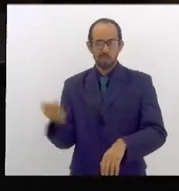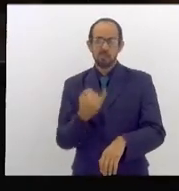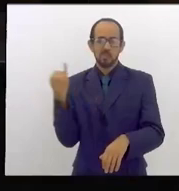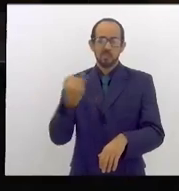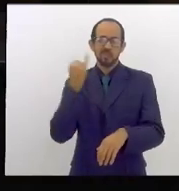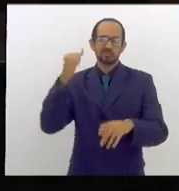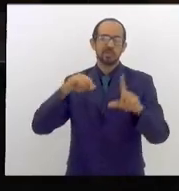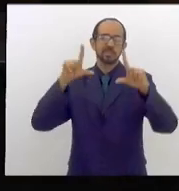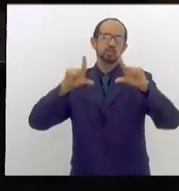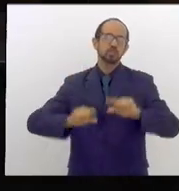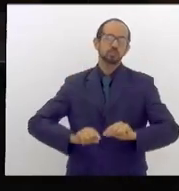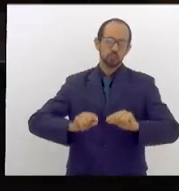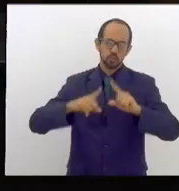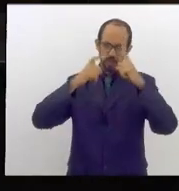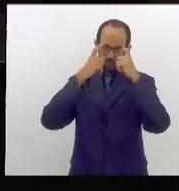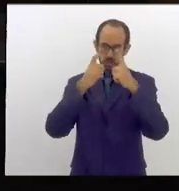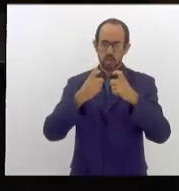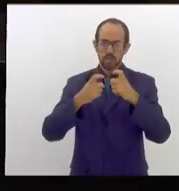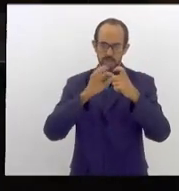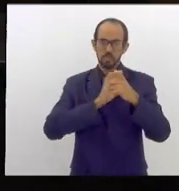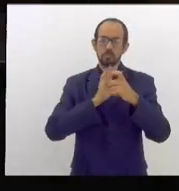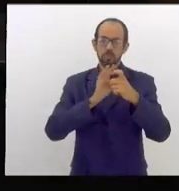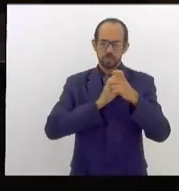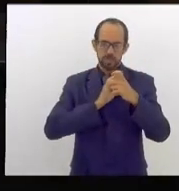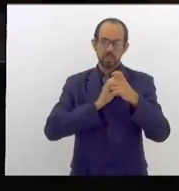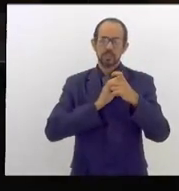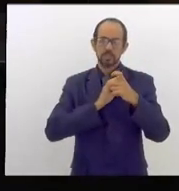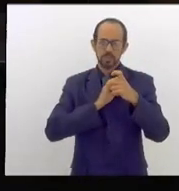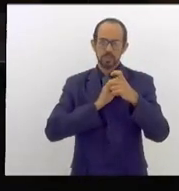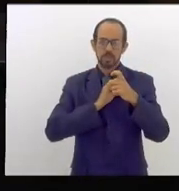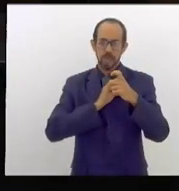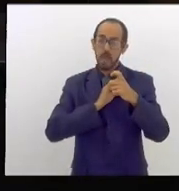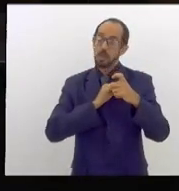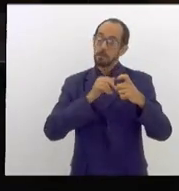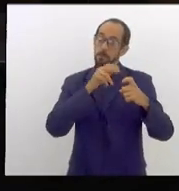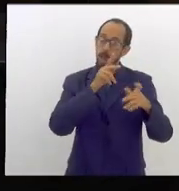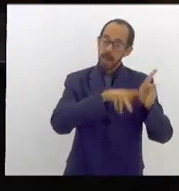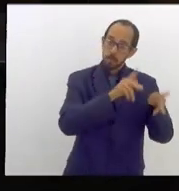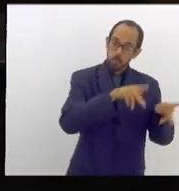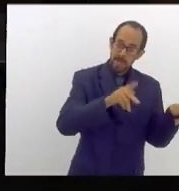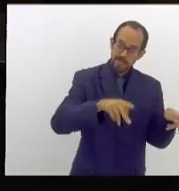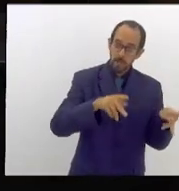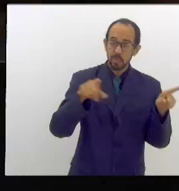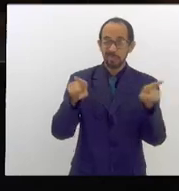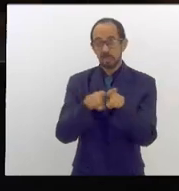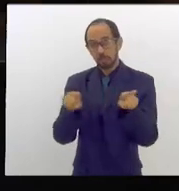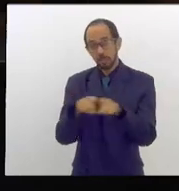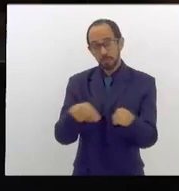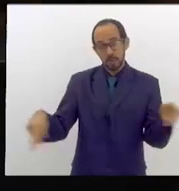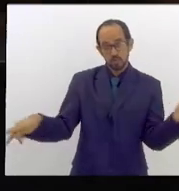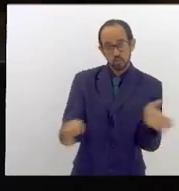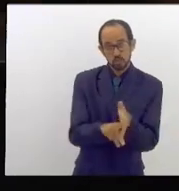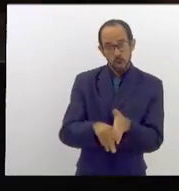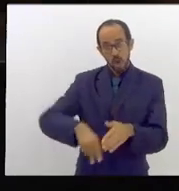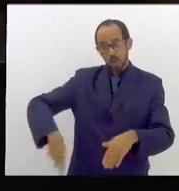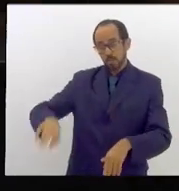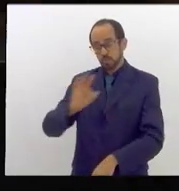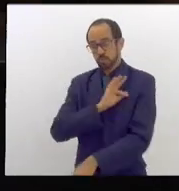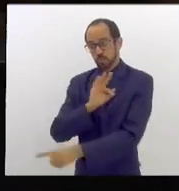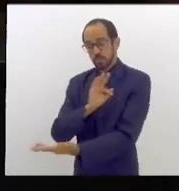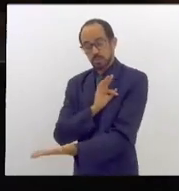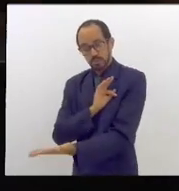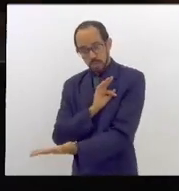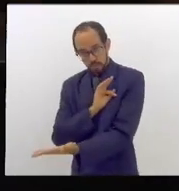da letalidade policial tanto com relação aos moradores de favelas e periferias quanto aos próprios agentes da Segurança